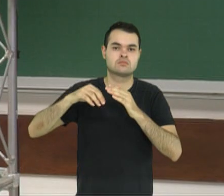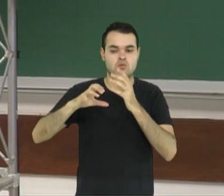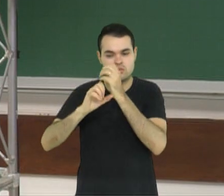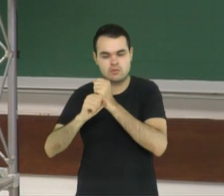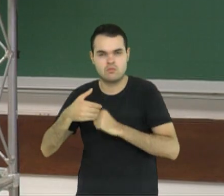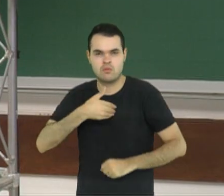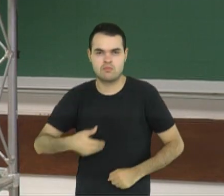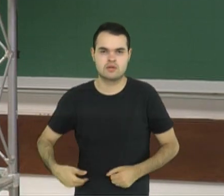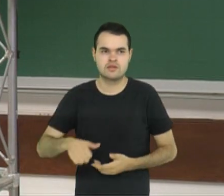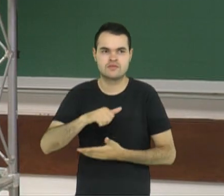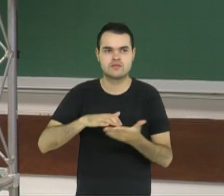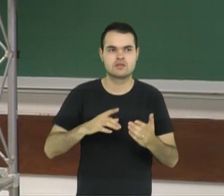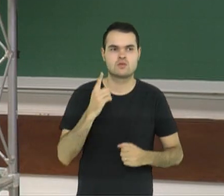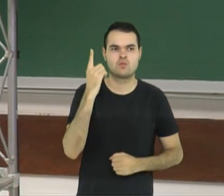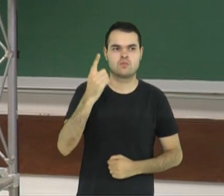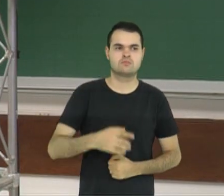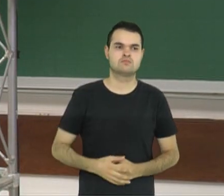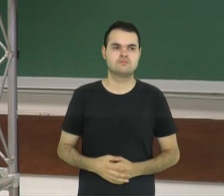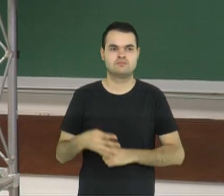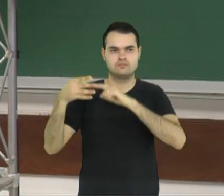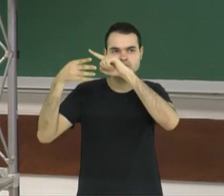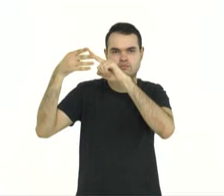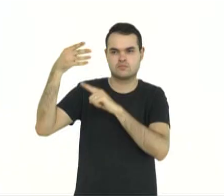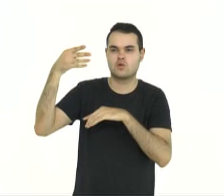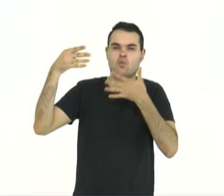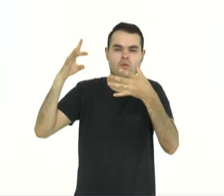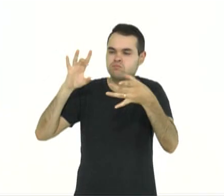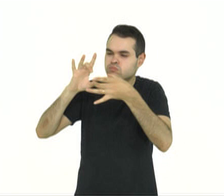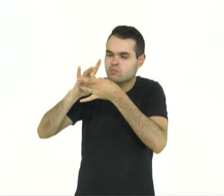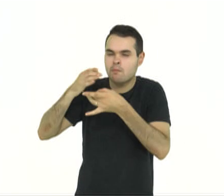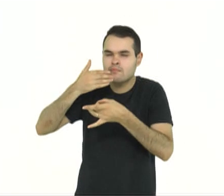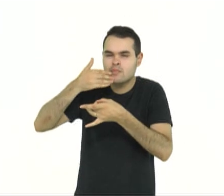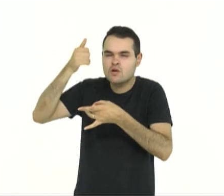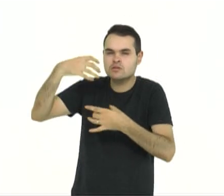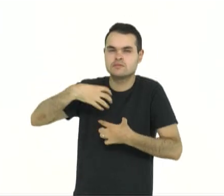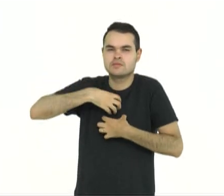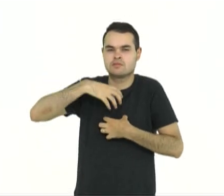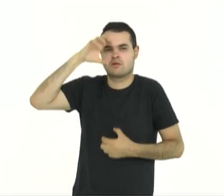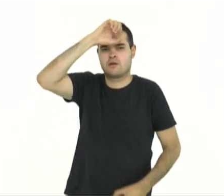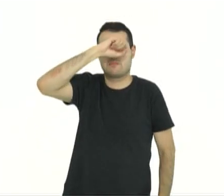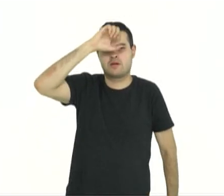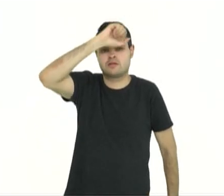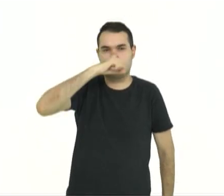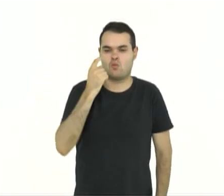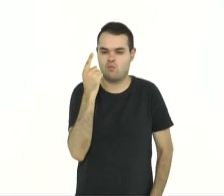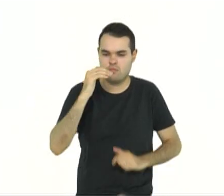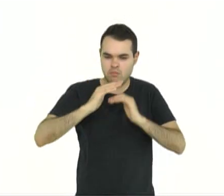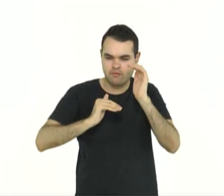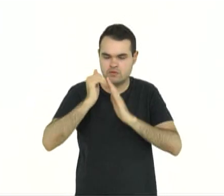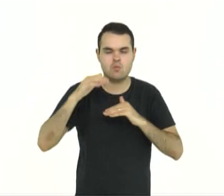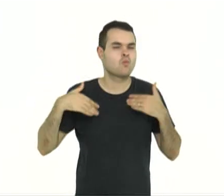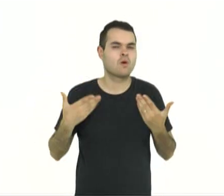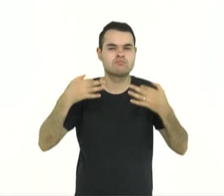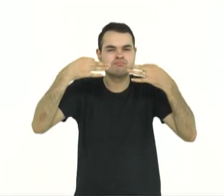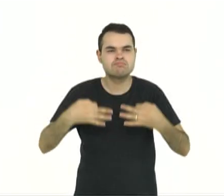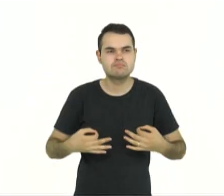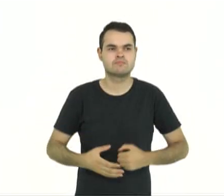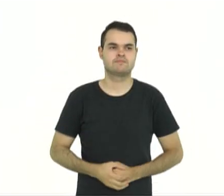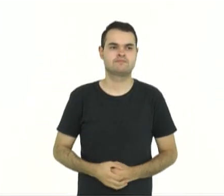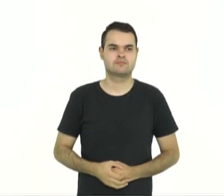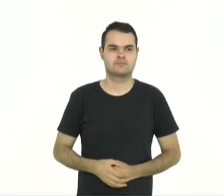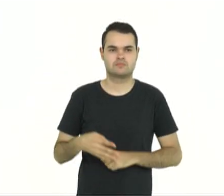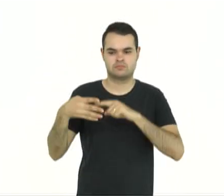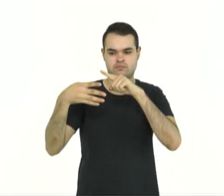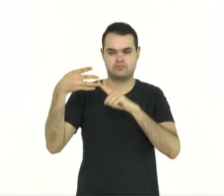Atividade 1. Qual te parece a melhor maneira de aprender uma profissão? Puedes